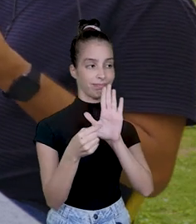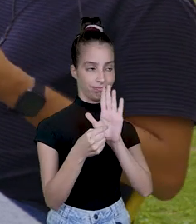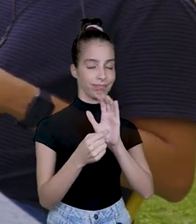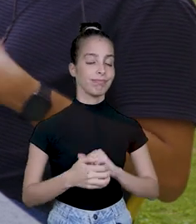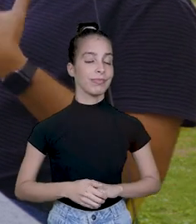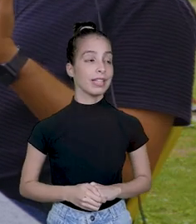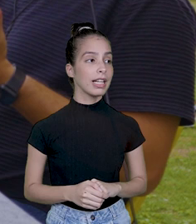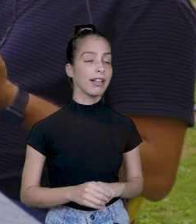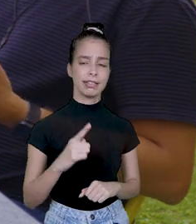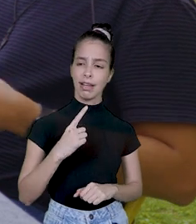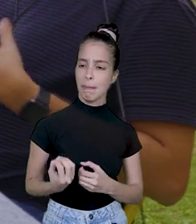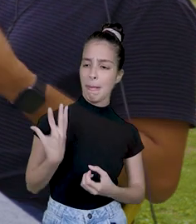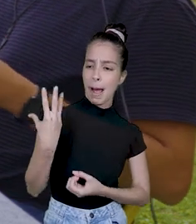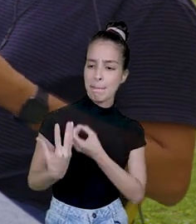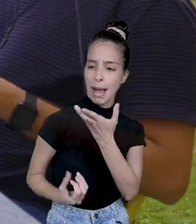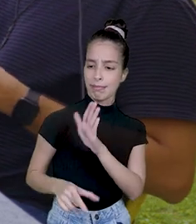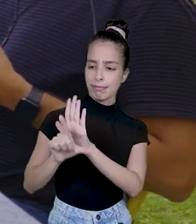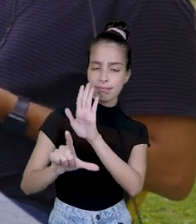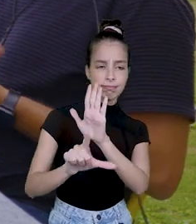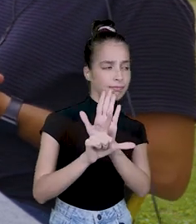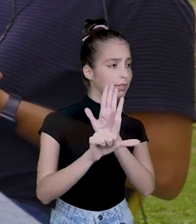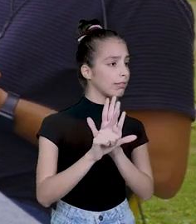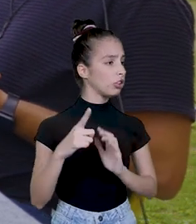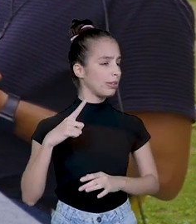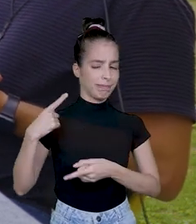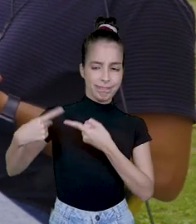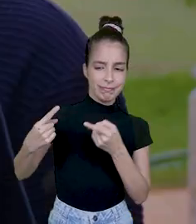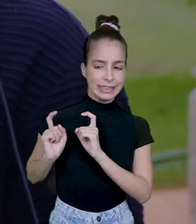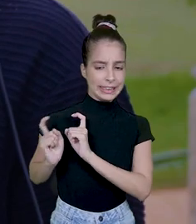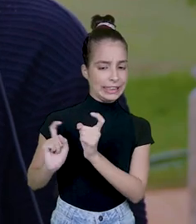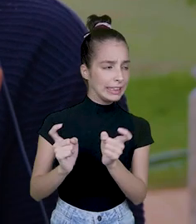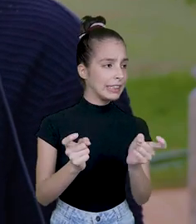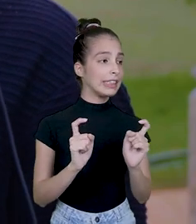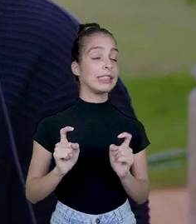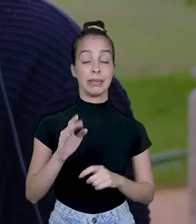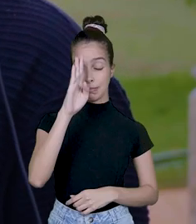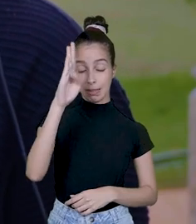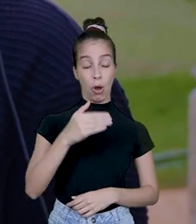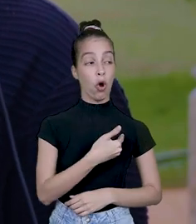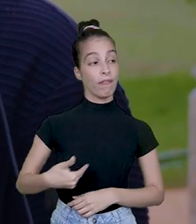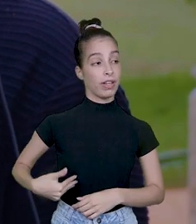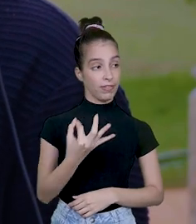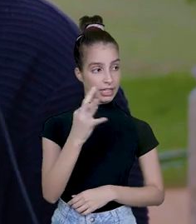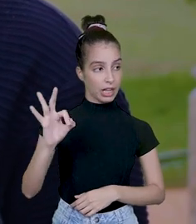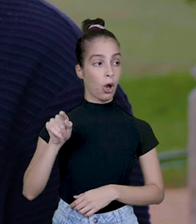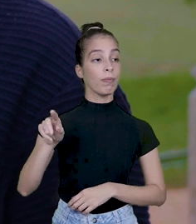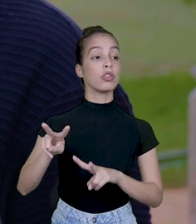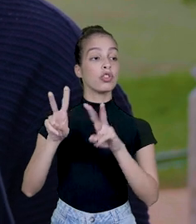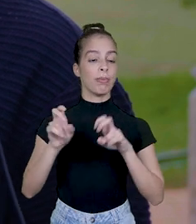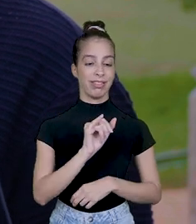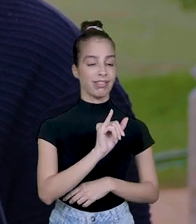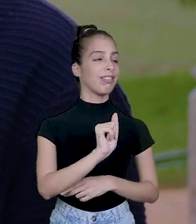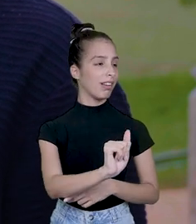legislações aparecendo surgindo muitas discussões eh especial no governo federal sobre a aplicação da